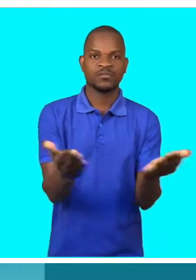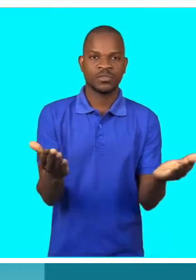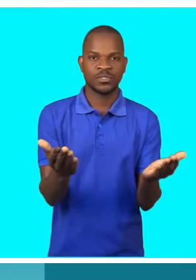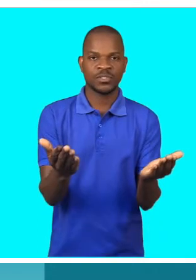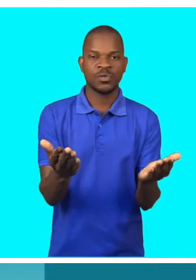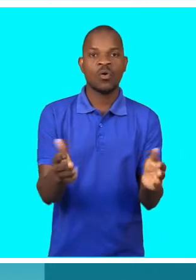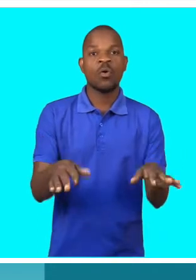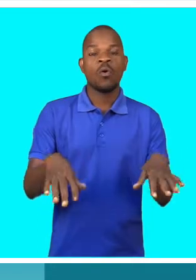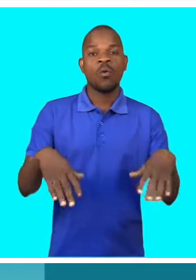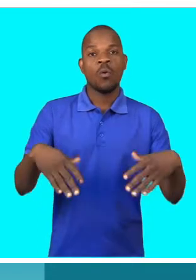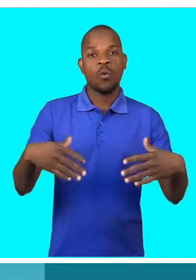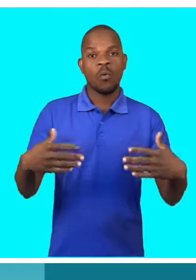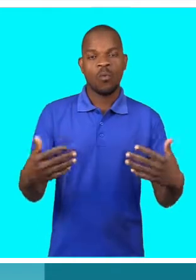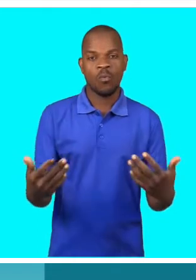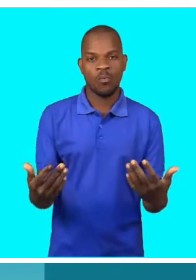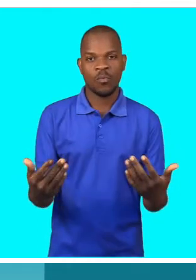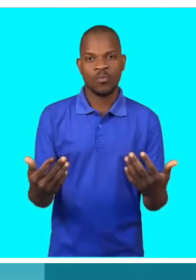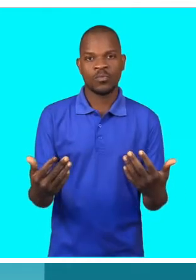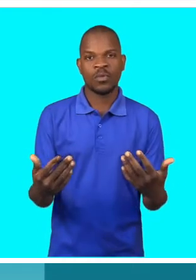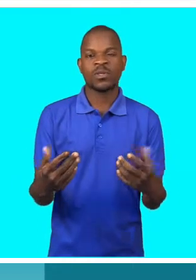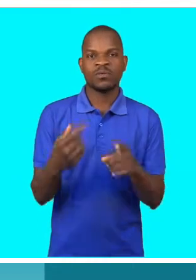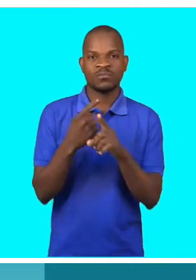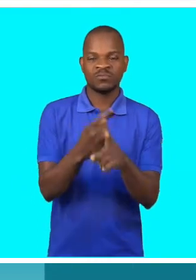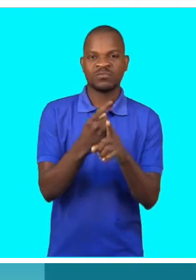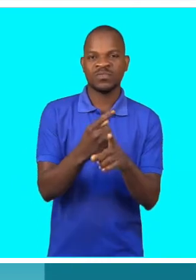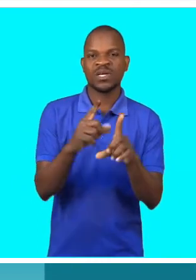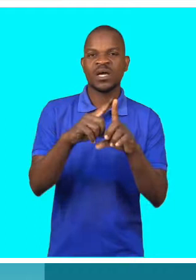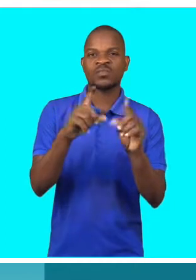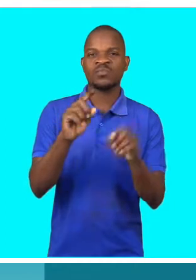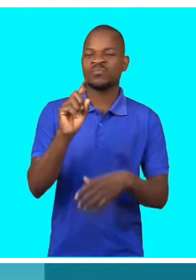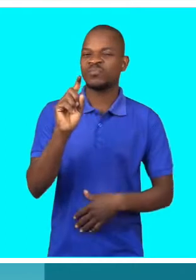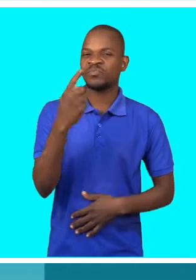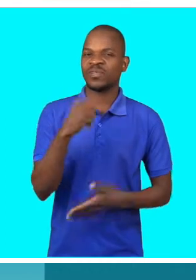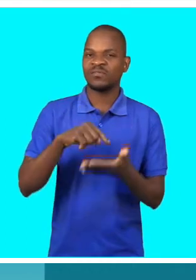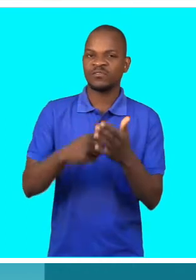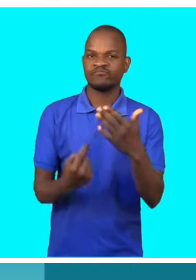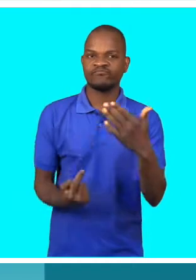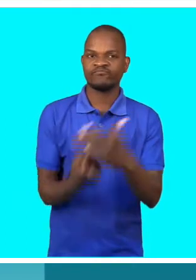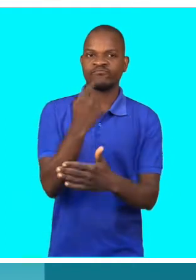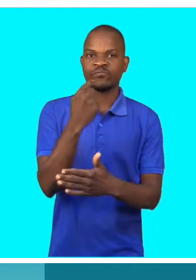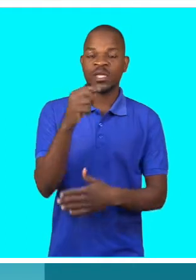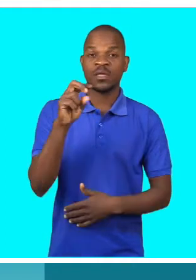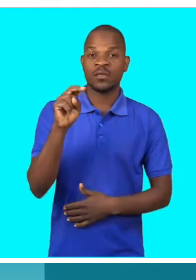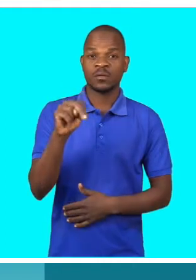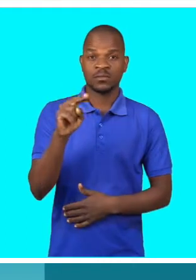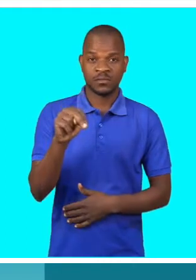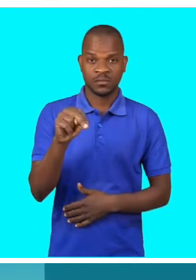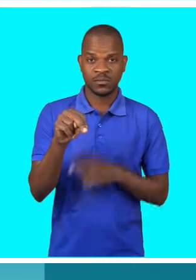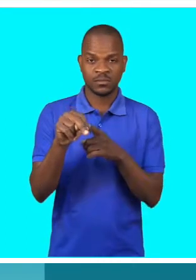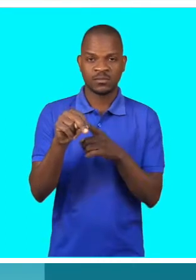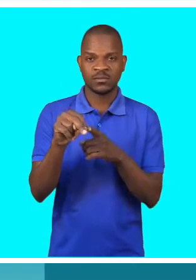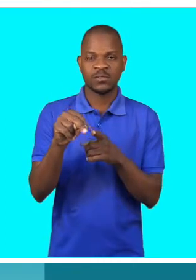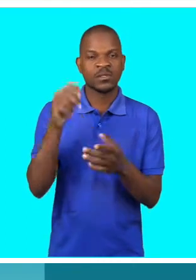ou o que pode ser, se participar no período, o primeiro período. Então, o primeiro período, quando a